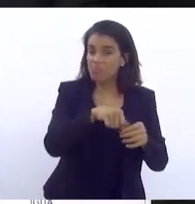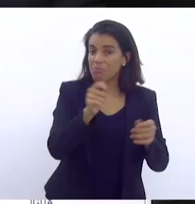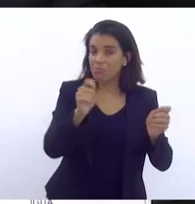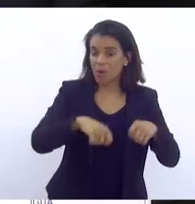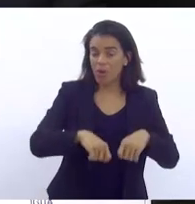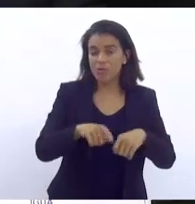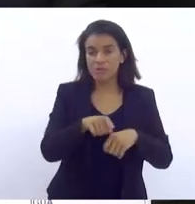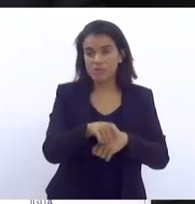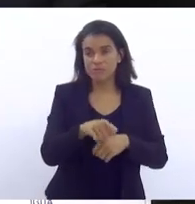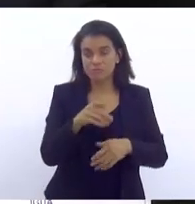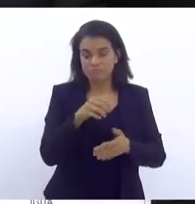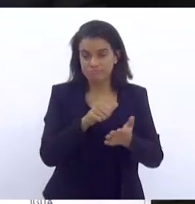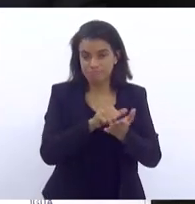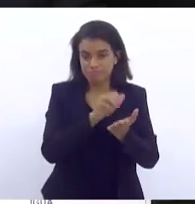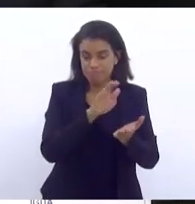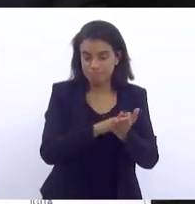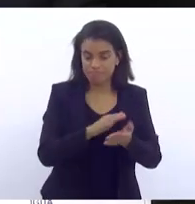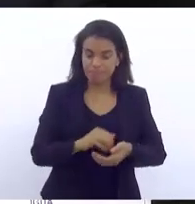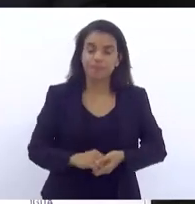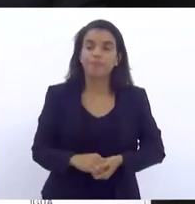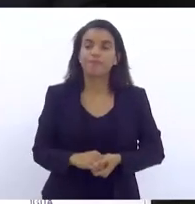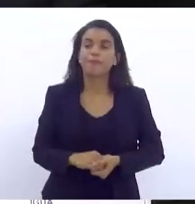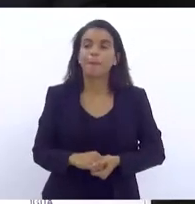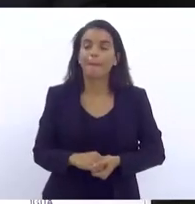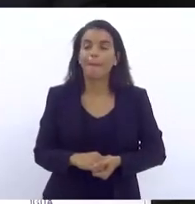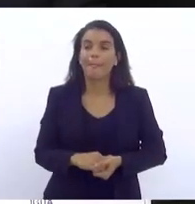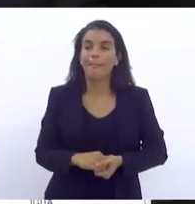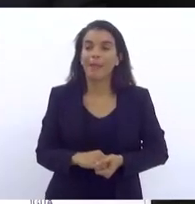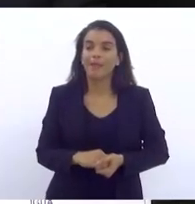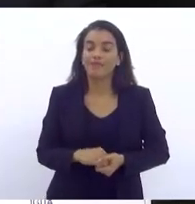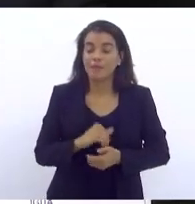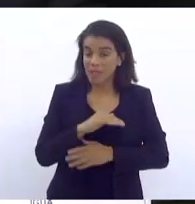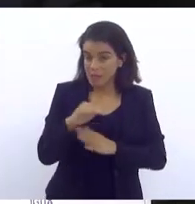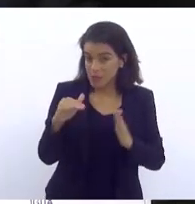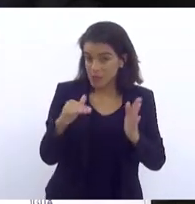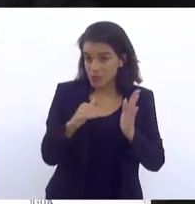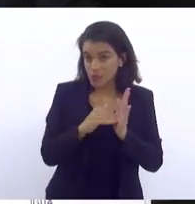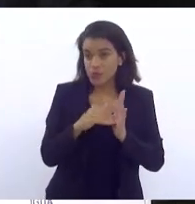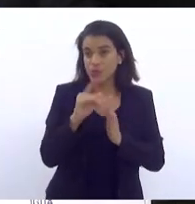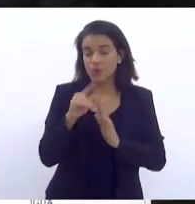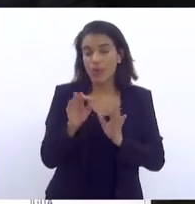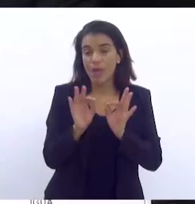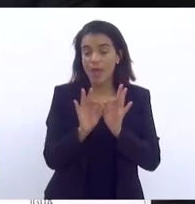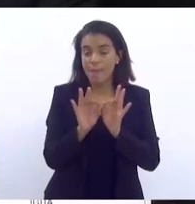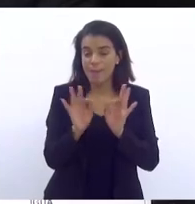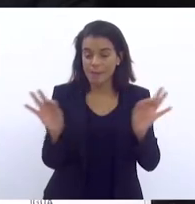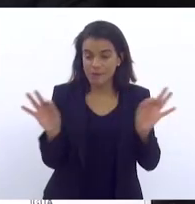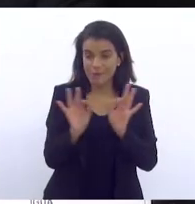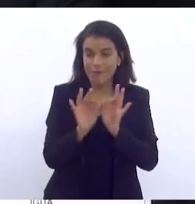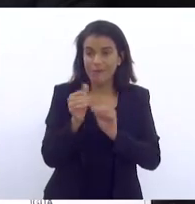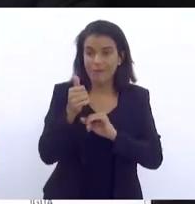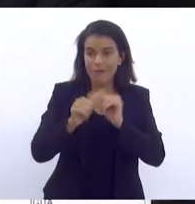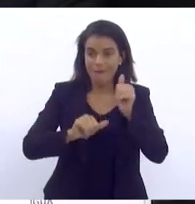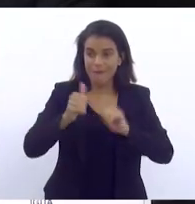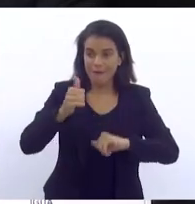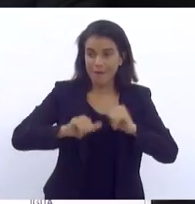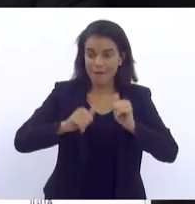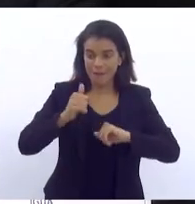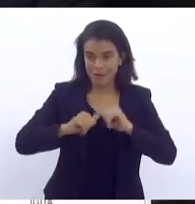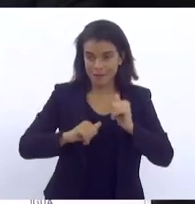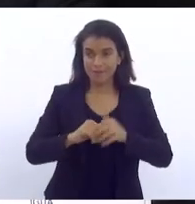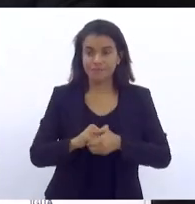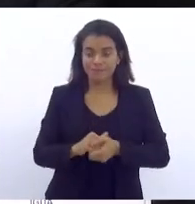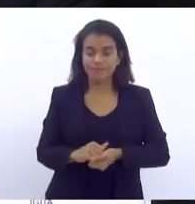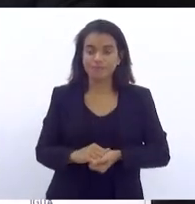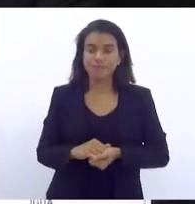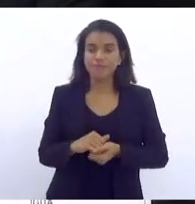seus faturamentos caso não cumpra esses índices isso tudo é medido avaliado segundo critérios previamente estabelecidos